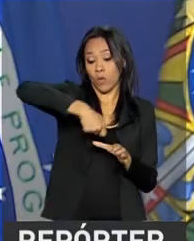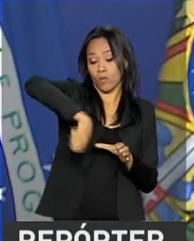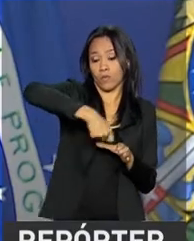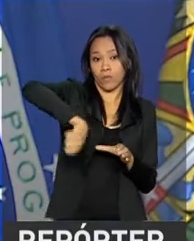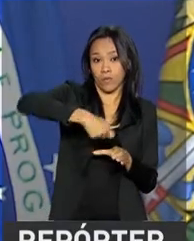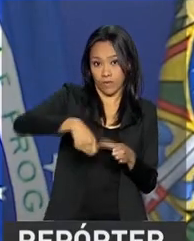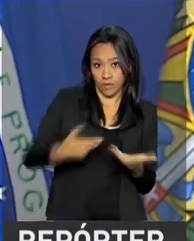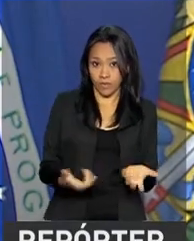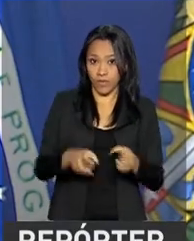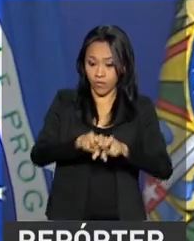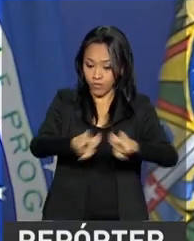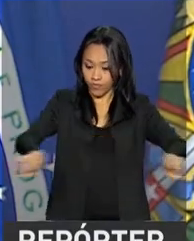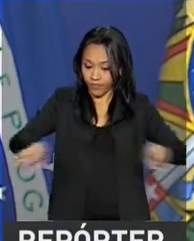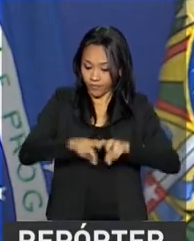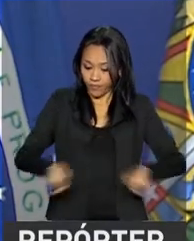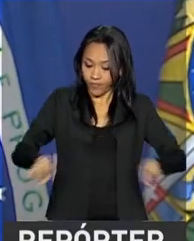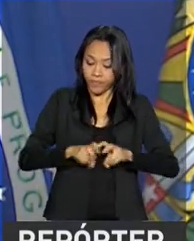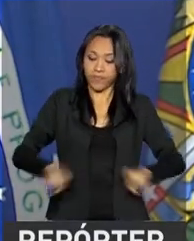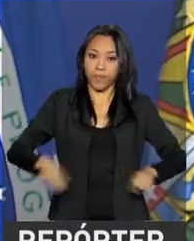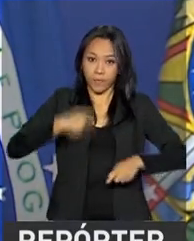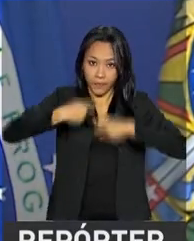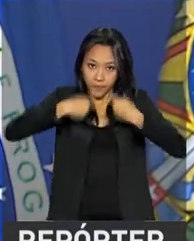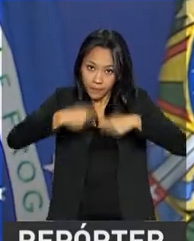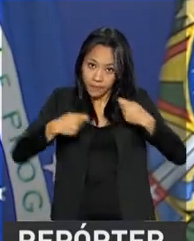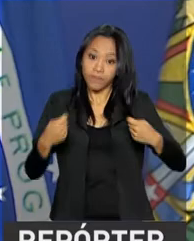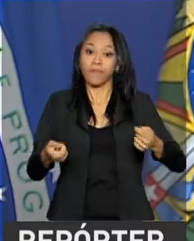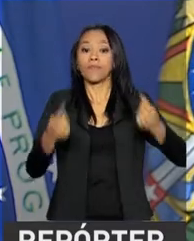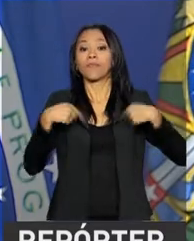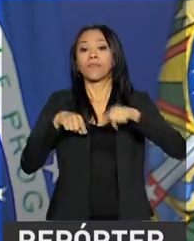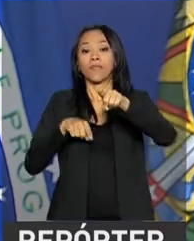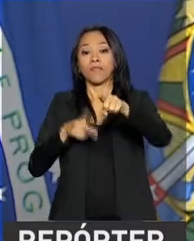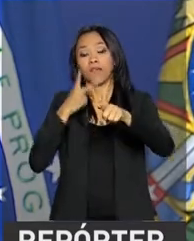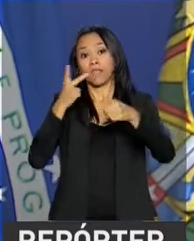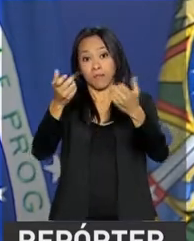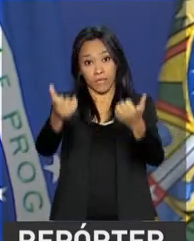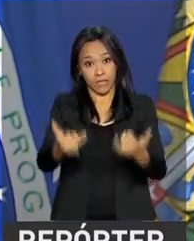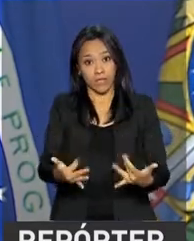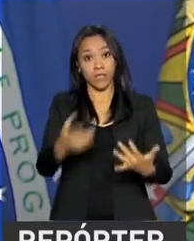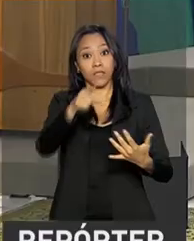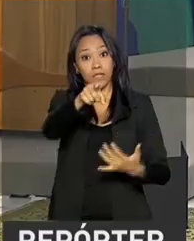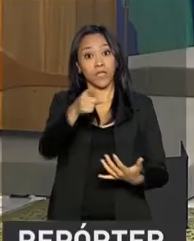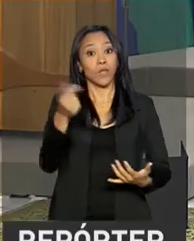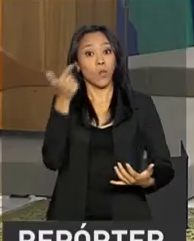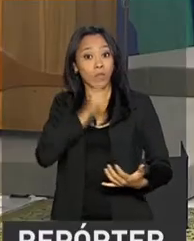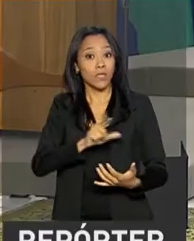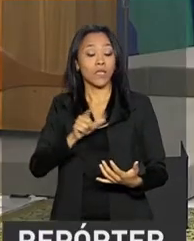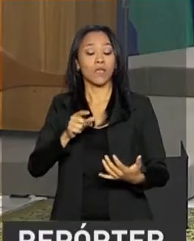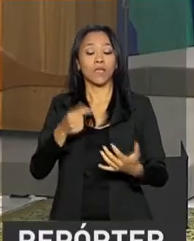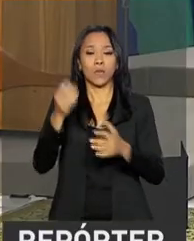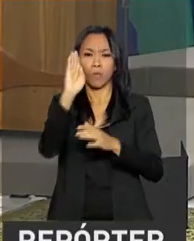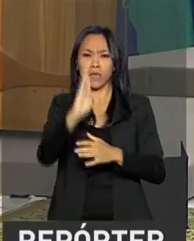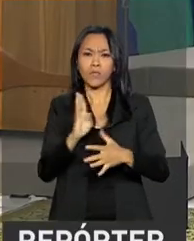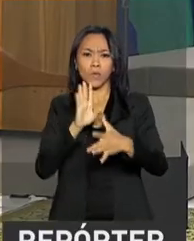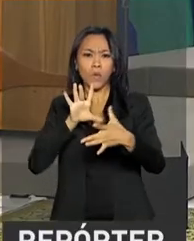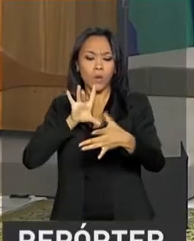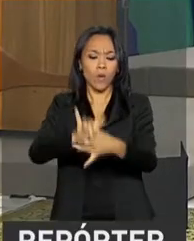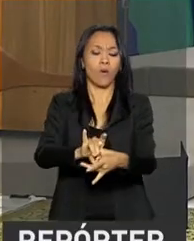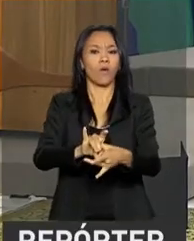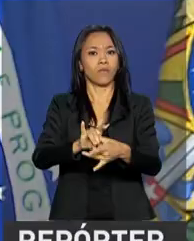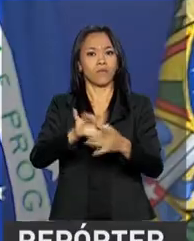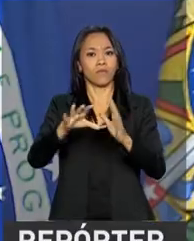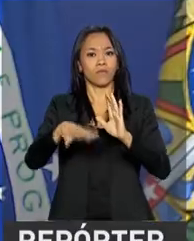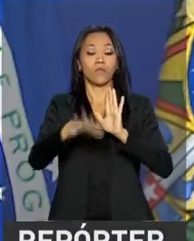o presidente michel temer disse que o programa ajuda a colocar o brasil no século 21 e citou o exemplo da coreia do